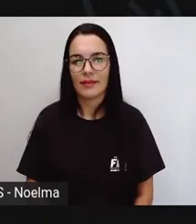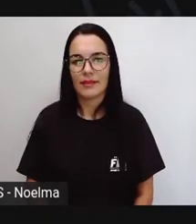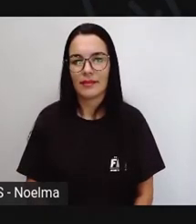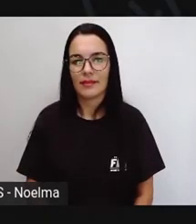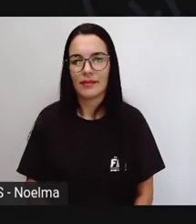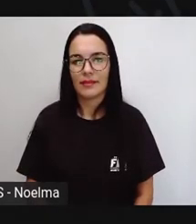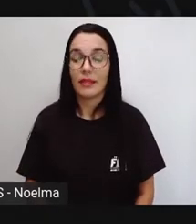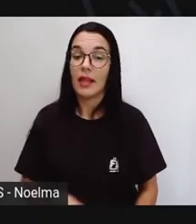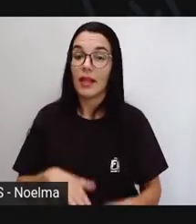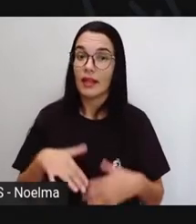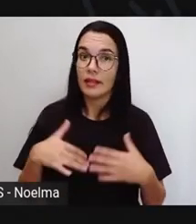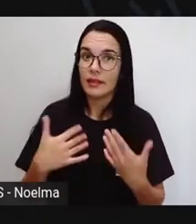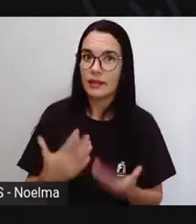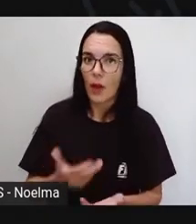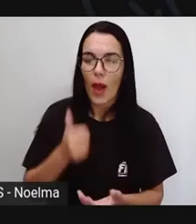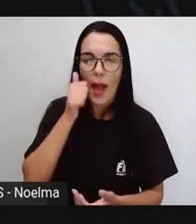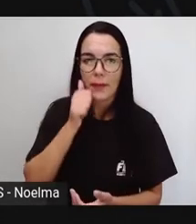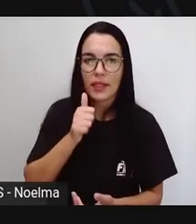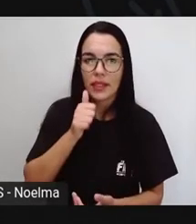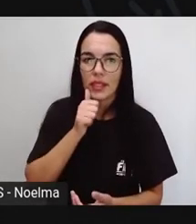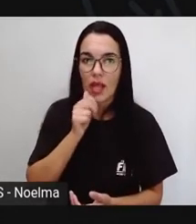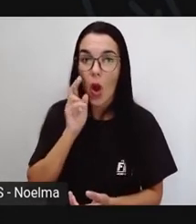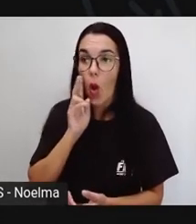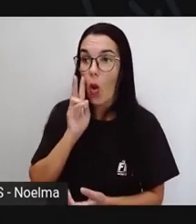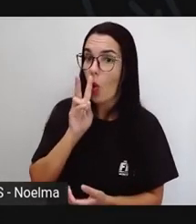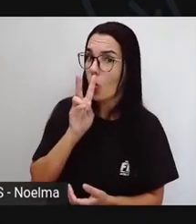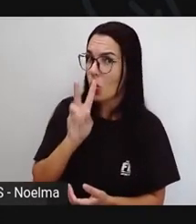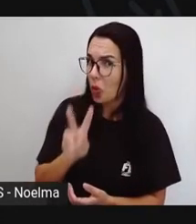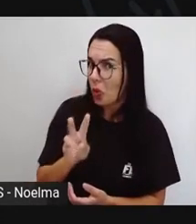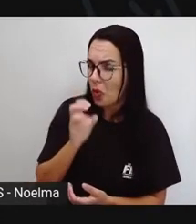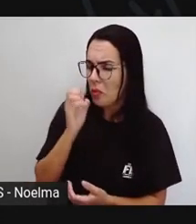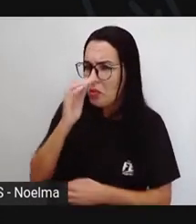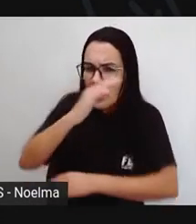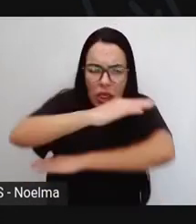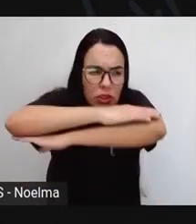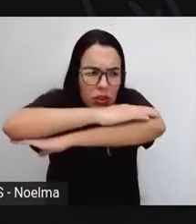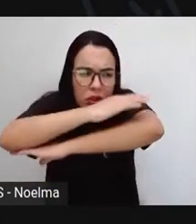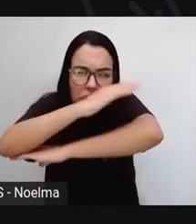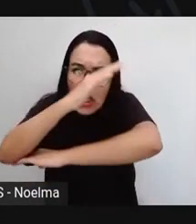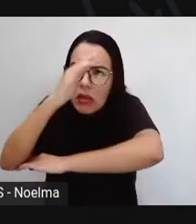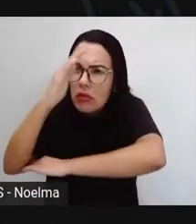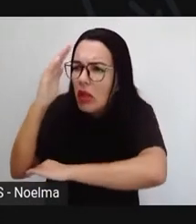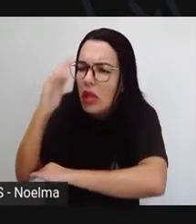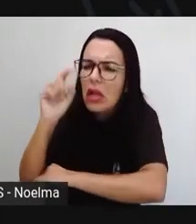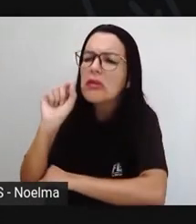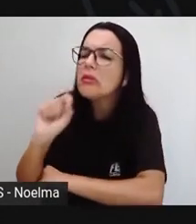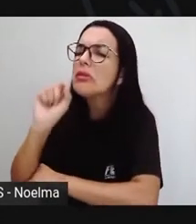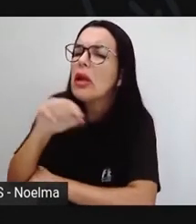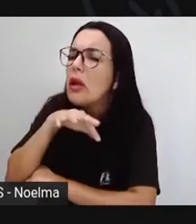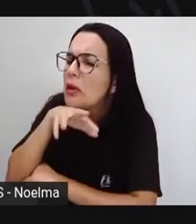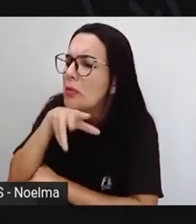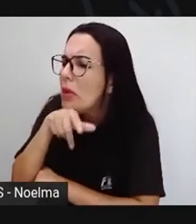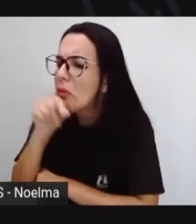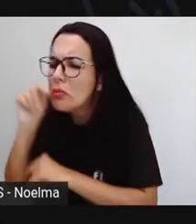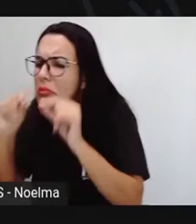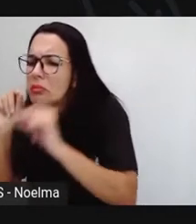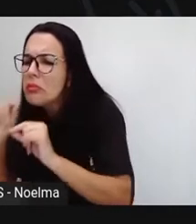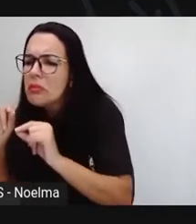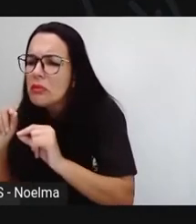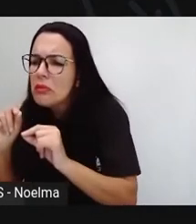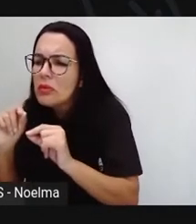A menina olhou bem, mas não dava para ver direito. Dentro da janelinha estreita,